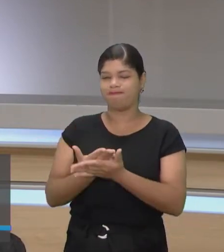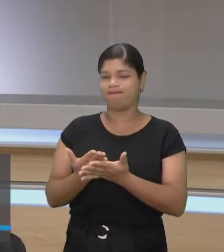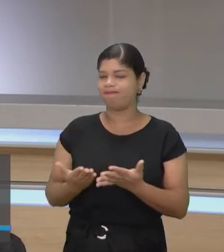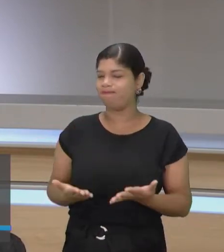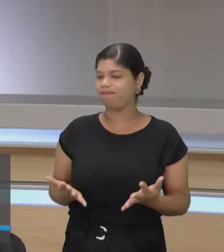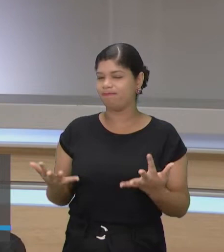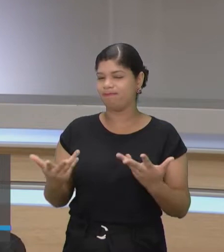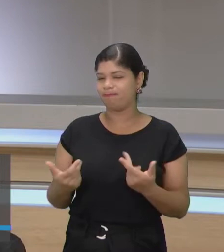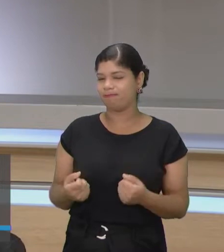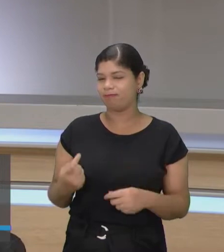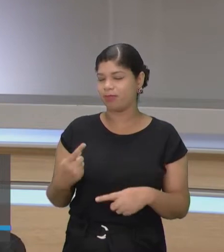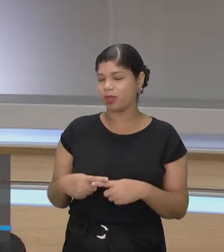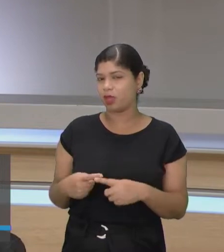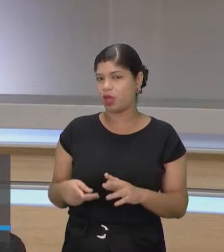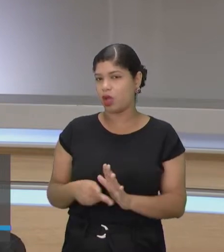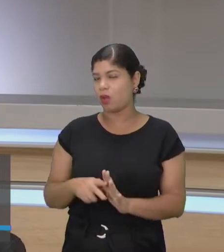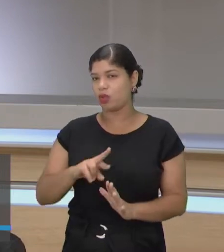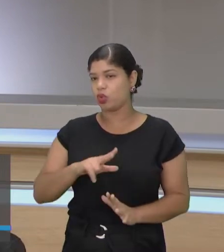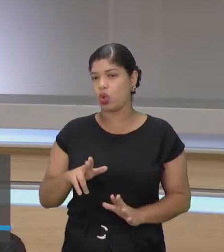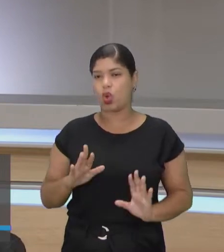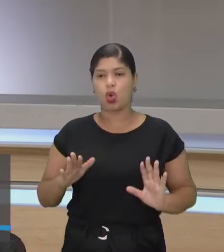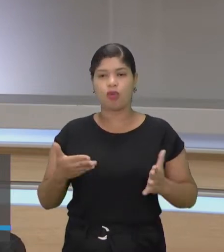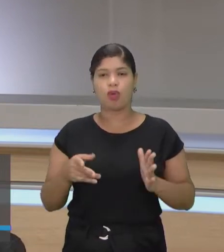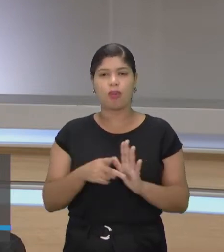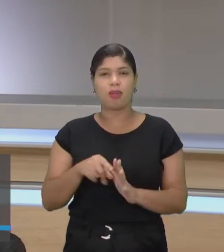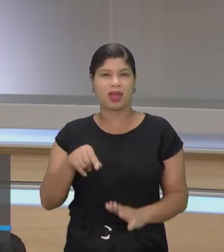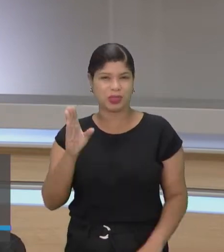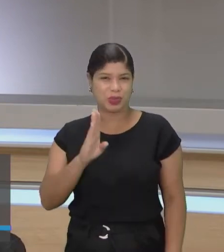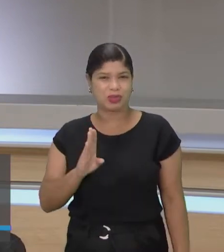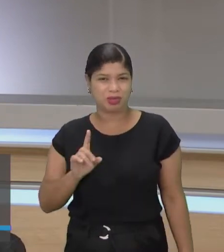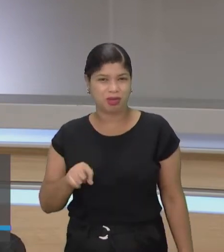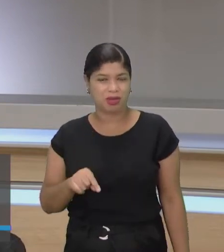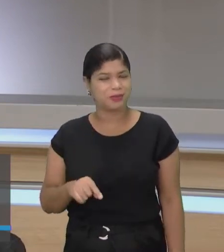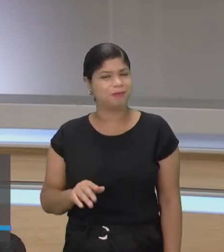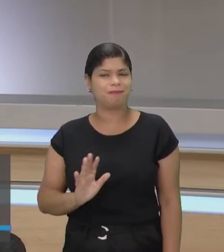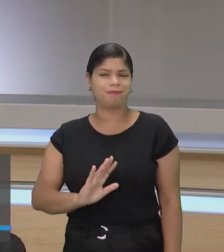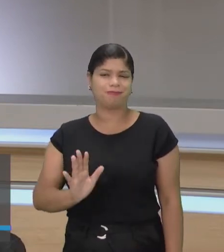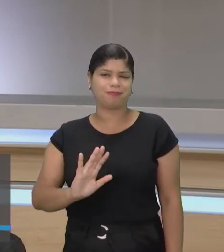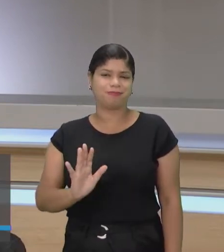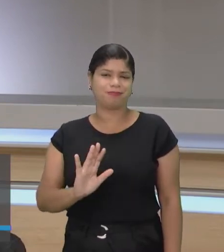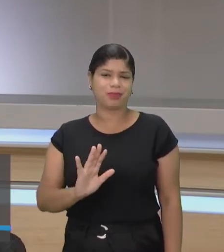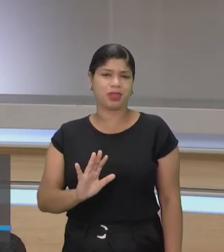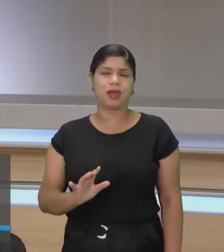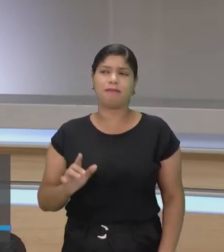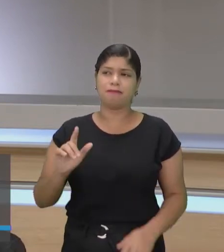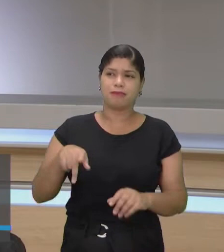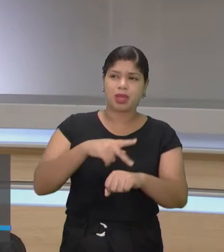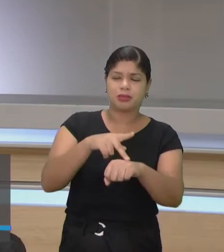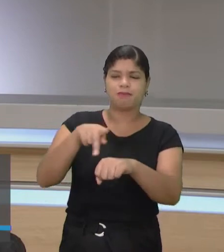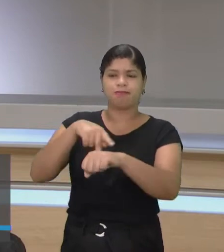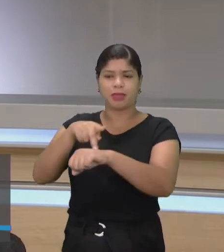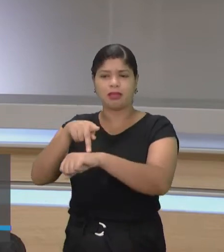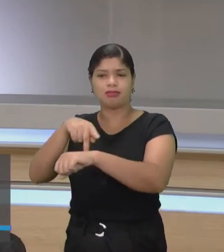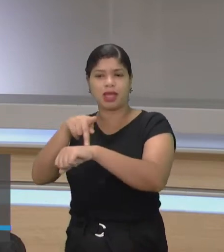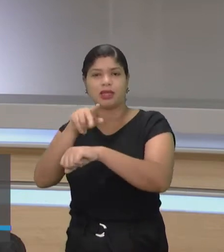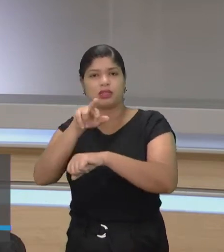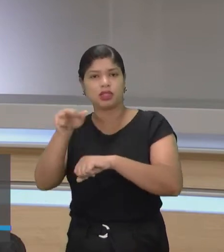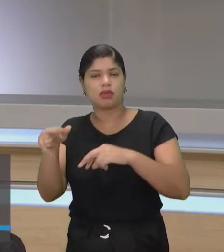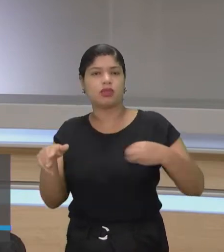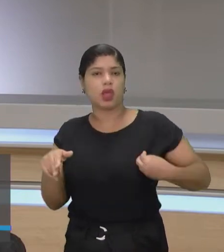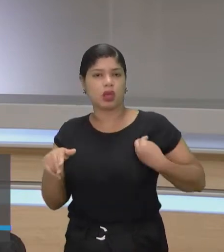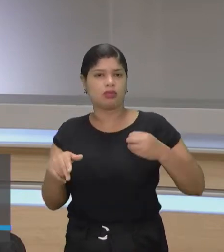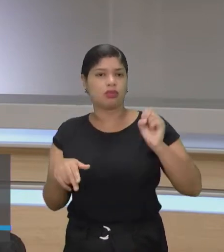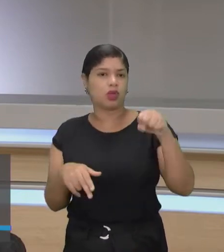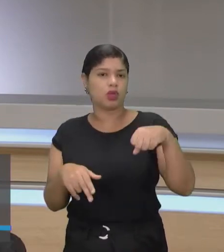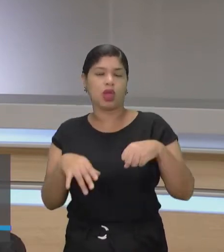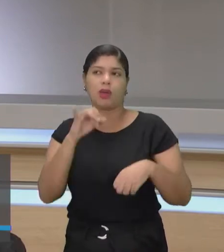essa taxação do lixo não é algo exclusivo do Brasil. Na verdade, isso é algo que acontece em vários países, né? Então, na verdade, a